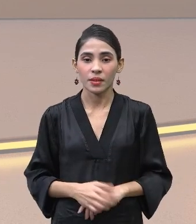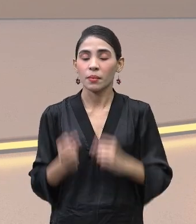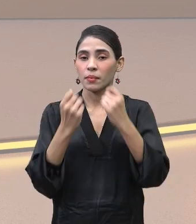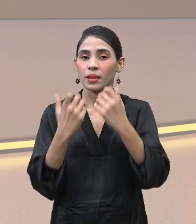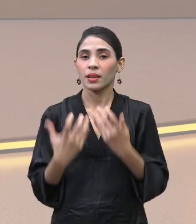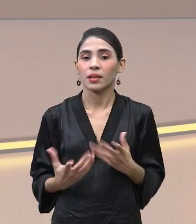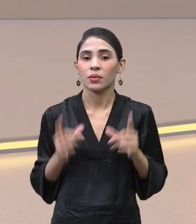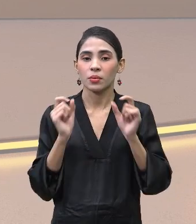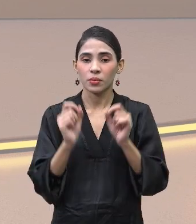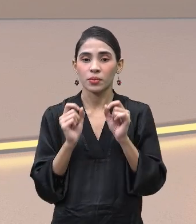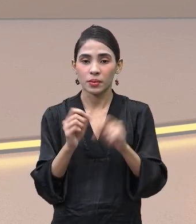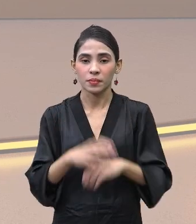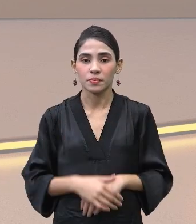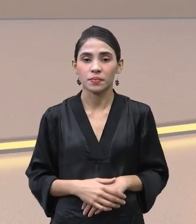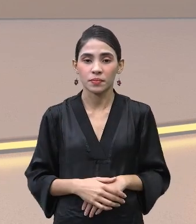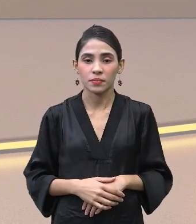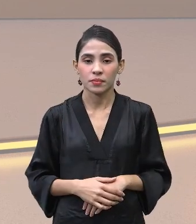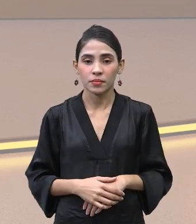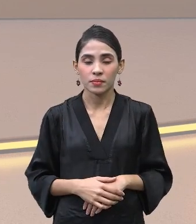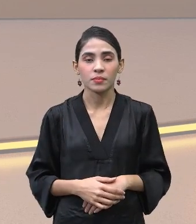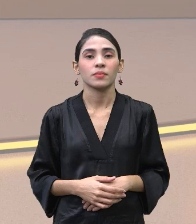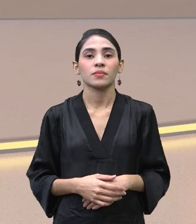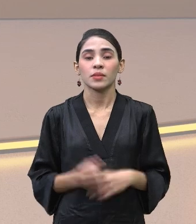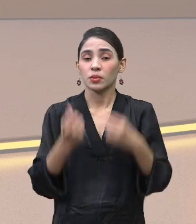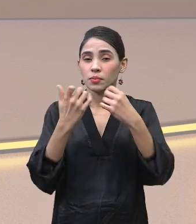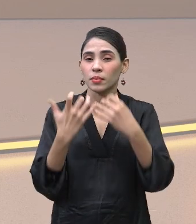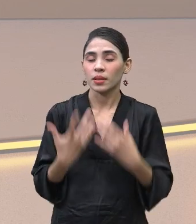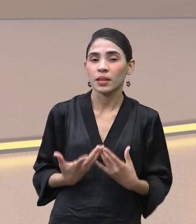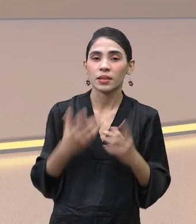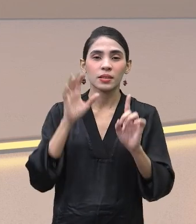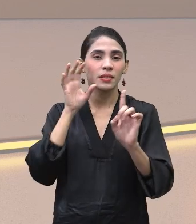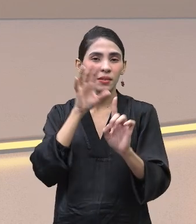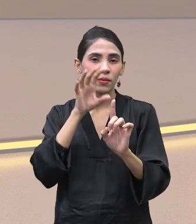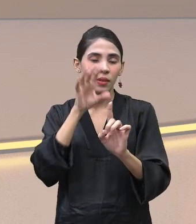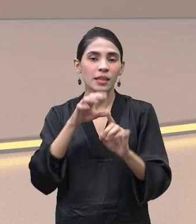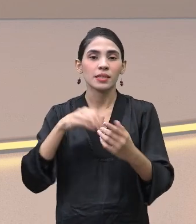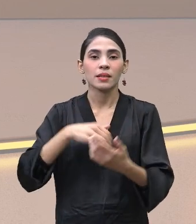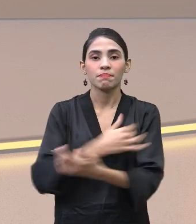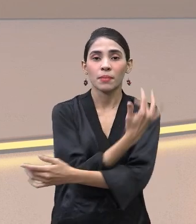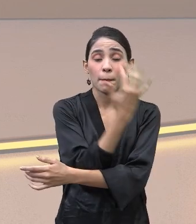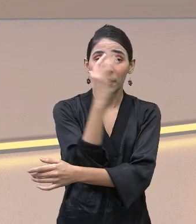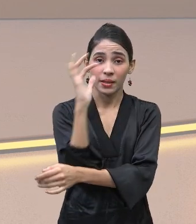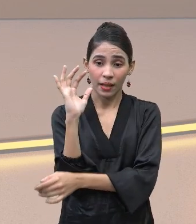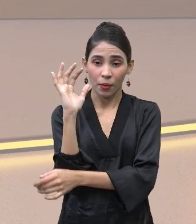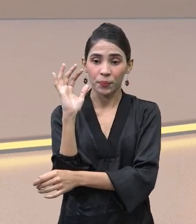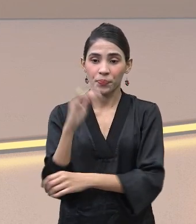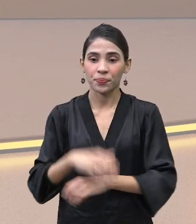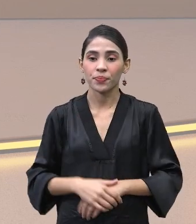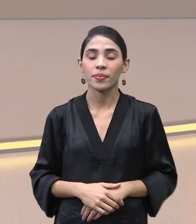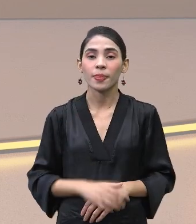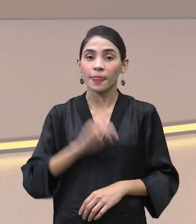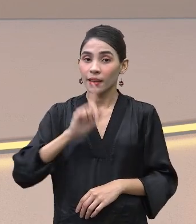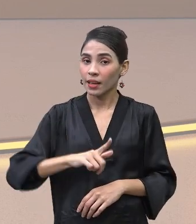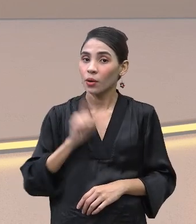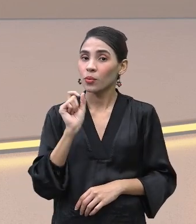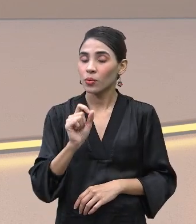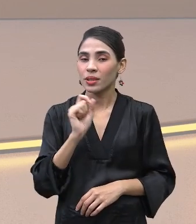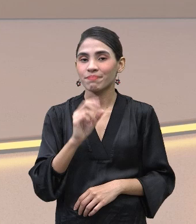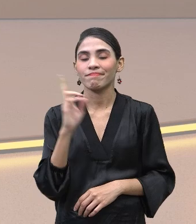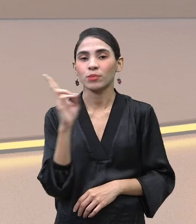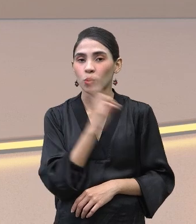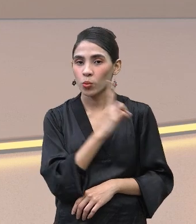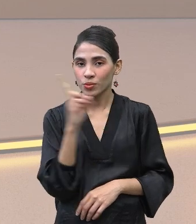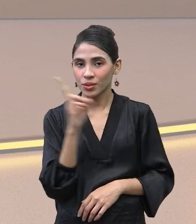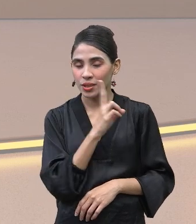falando ainda, sobre, destacando esses impactos ambientais, que é extremamente